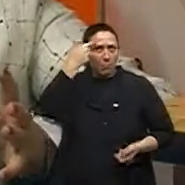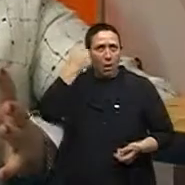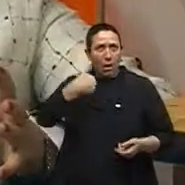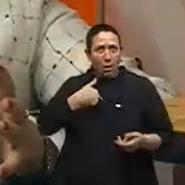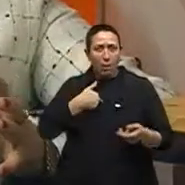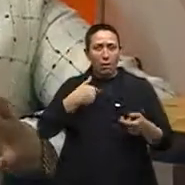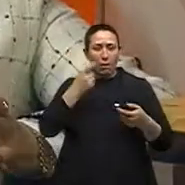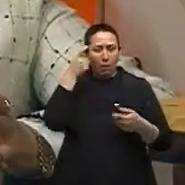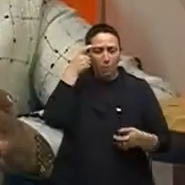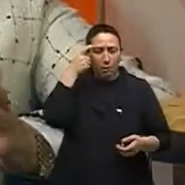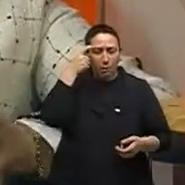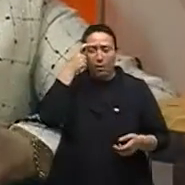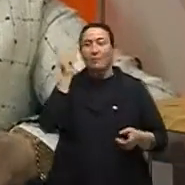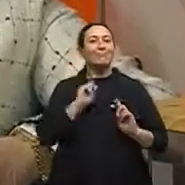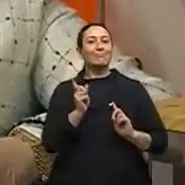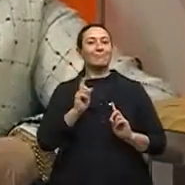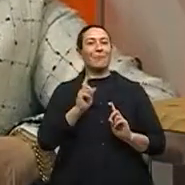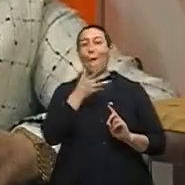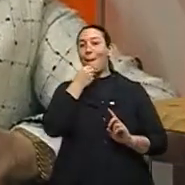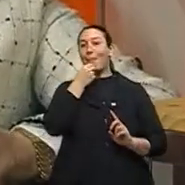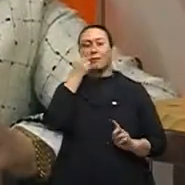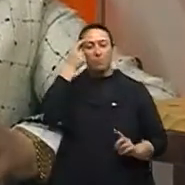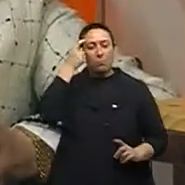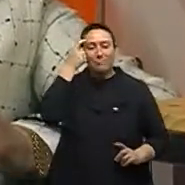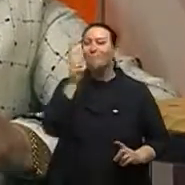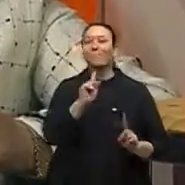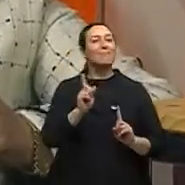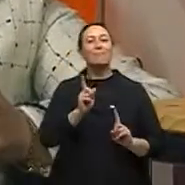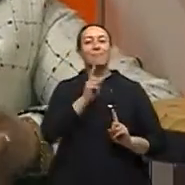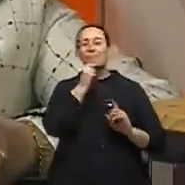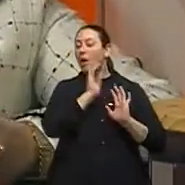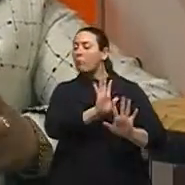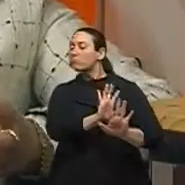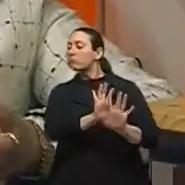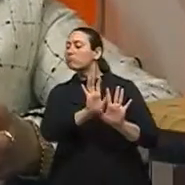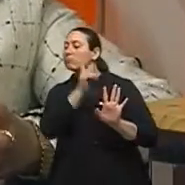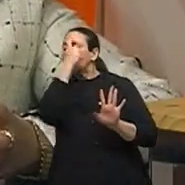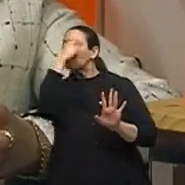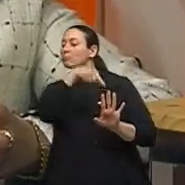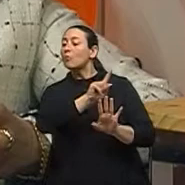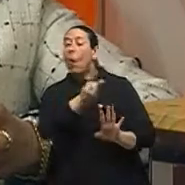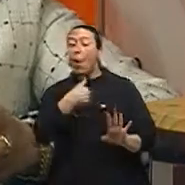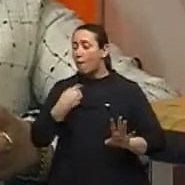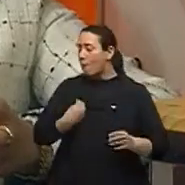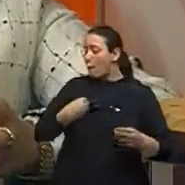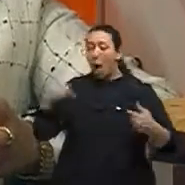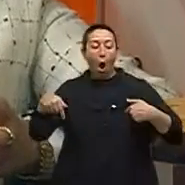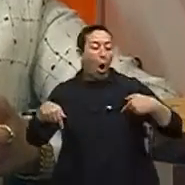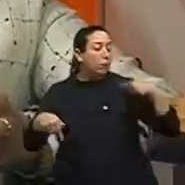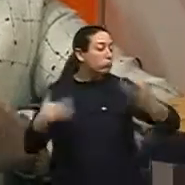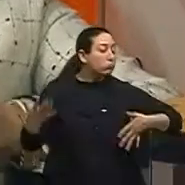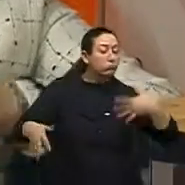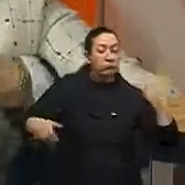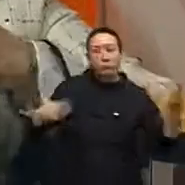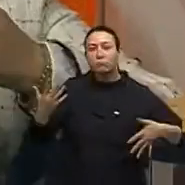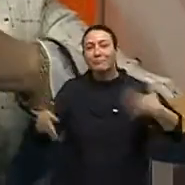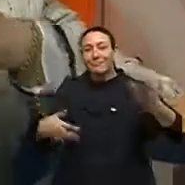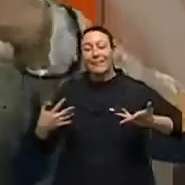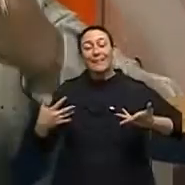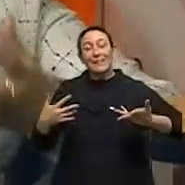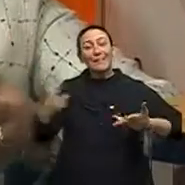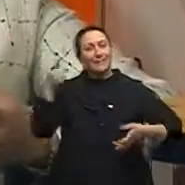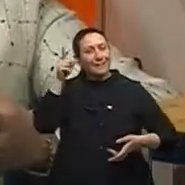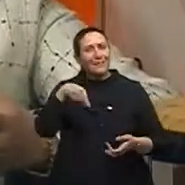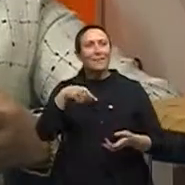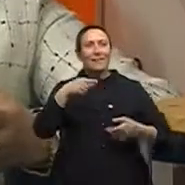indo então o que se percebeu é que esse esse medo de pensar envolve e essa essa